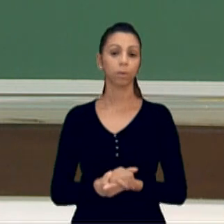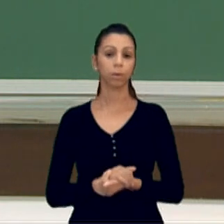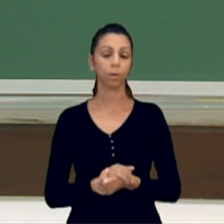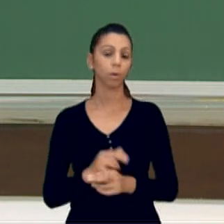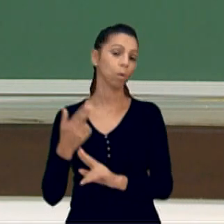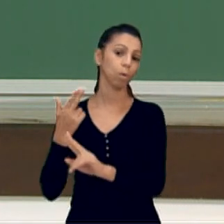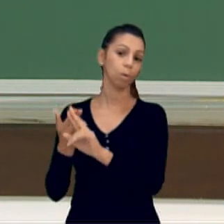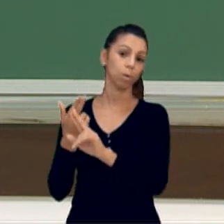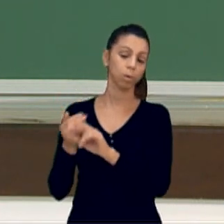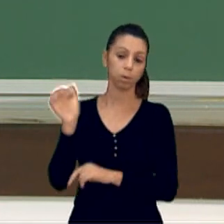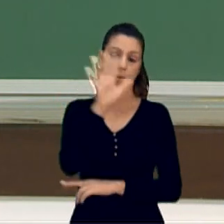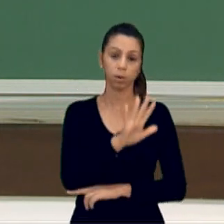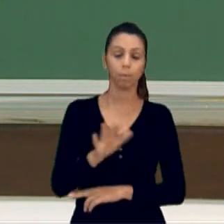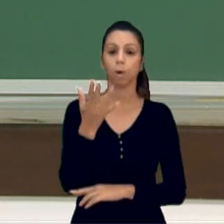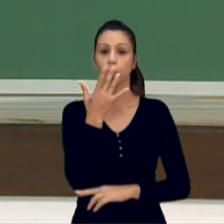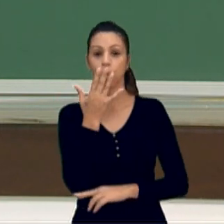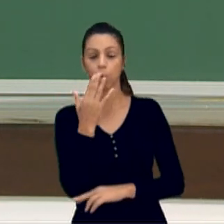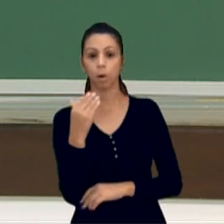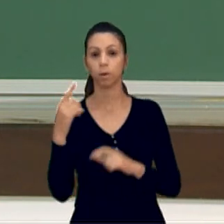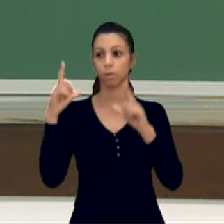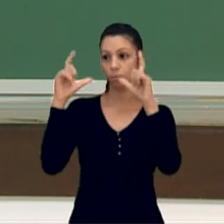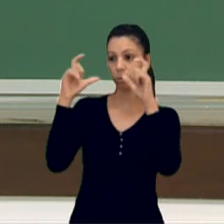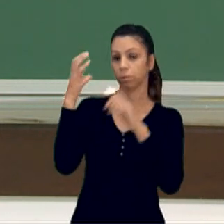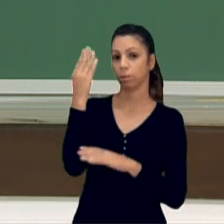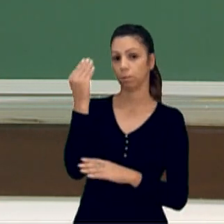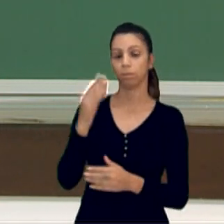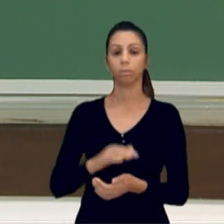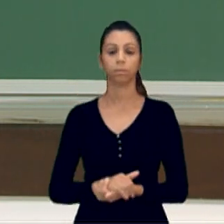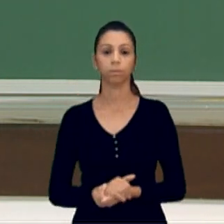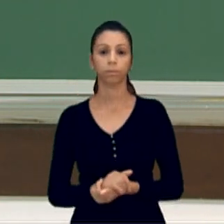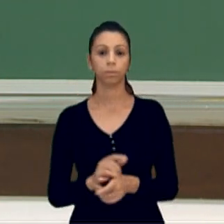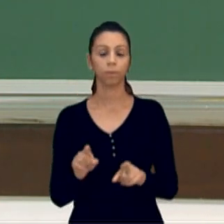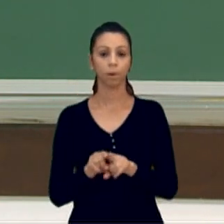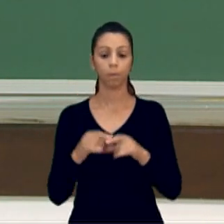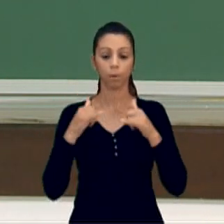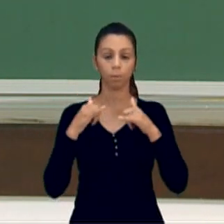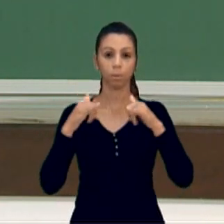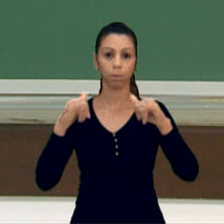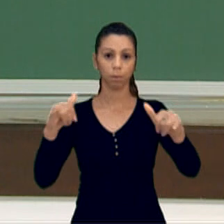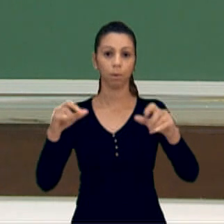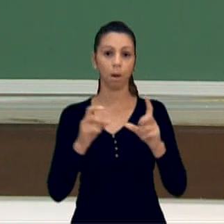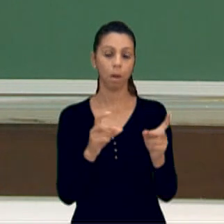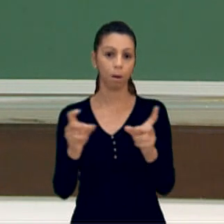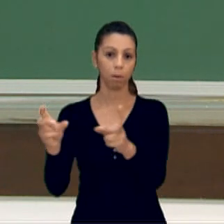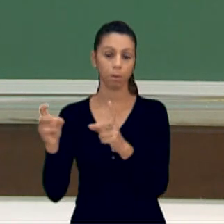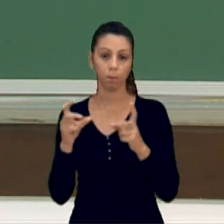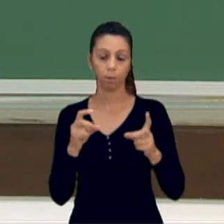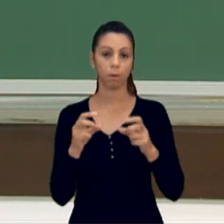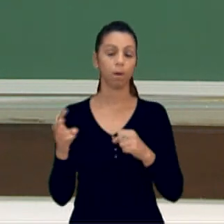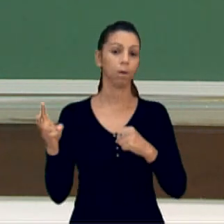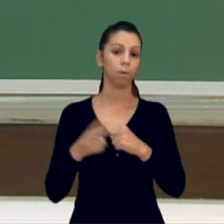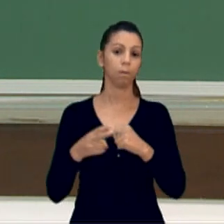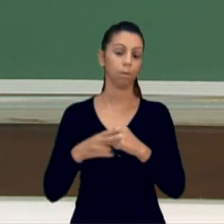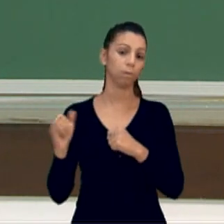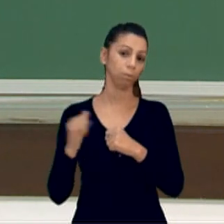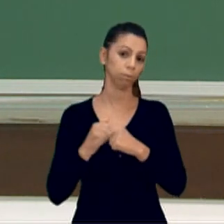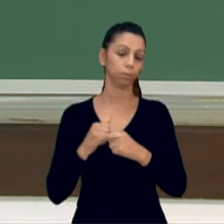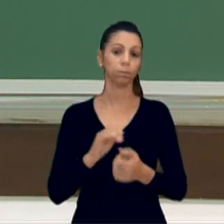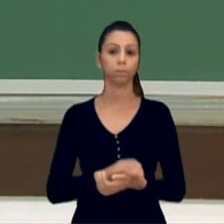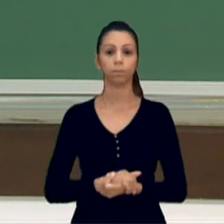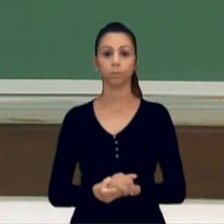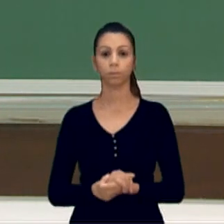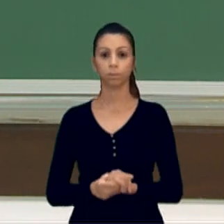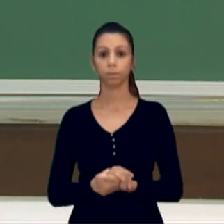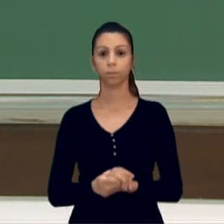de imagens, cores e fotografias, caráter comercial e os verbos vão vir no modo imperativo. Eu trouxe